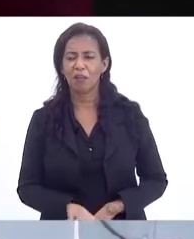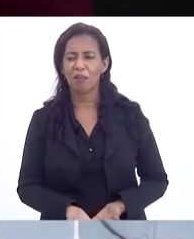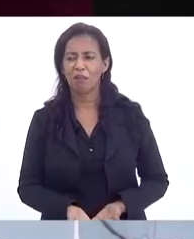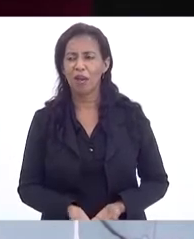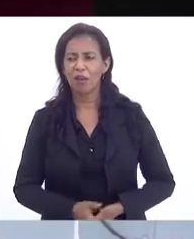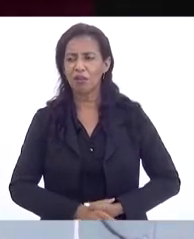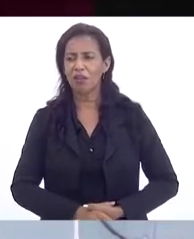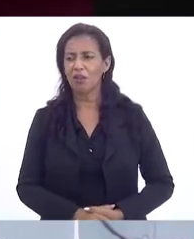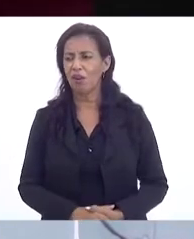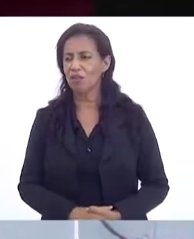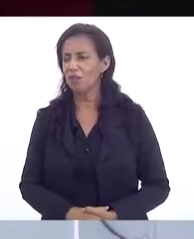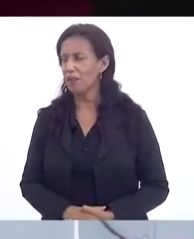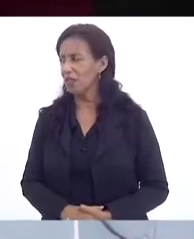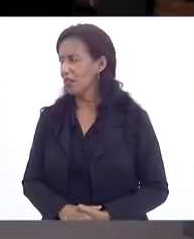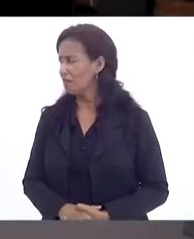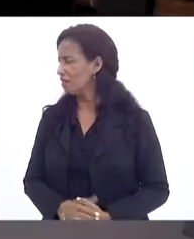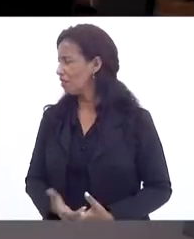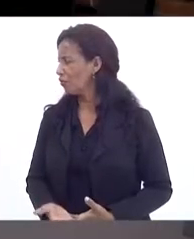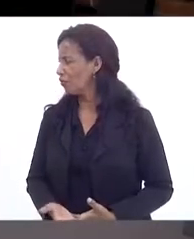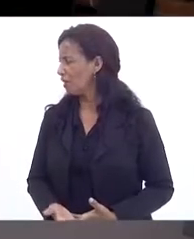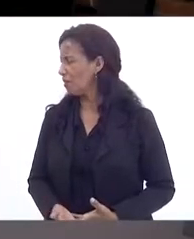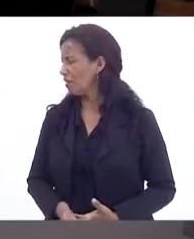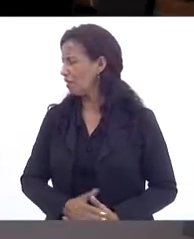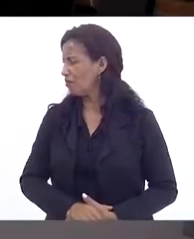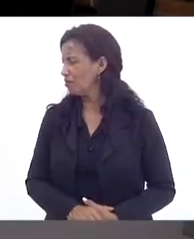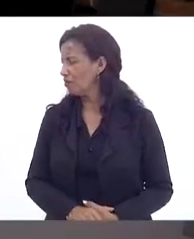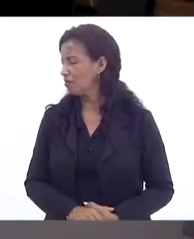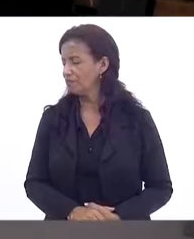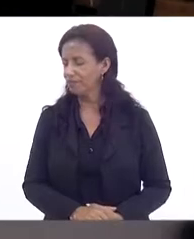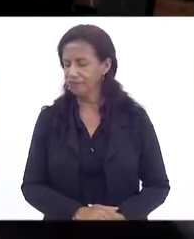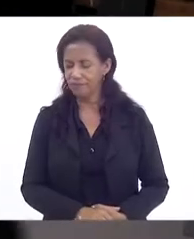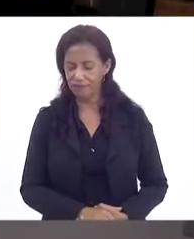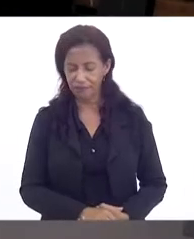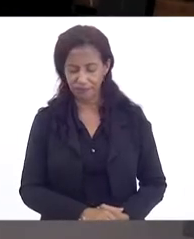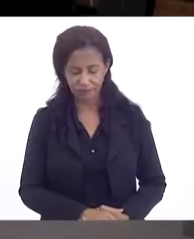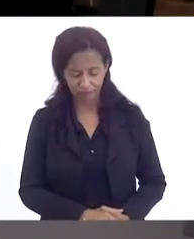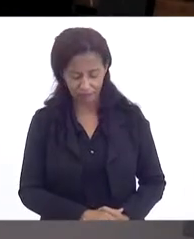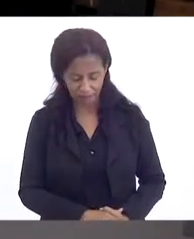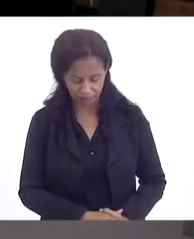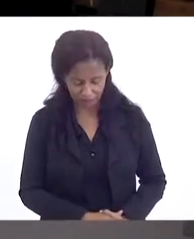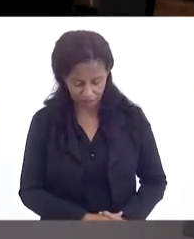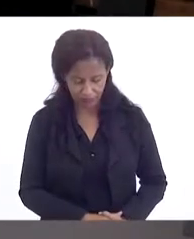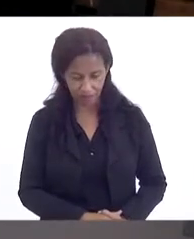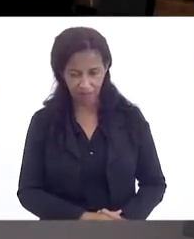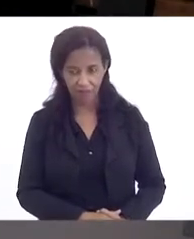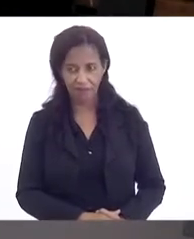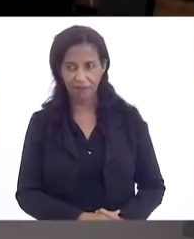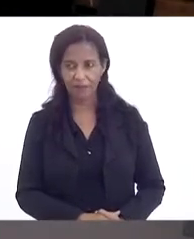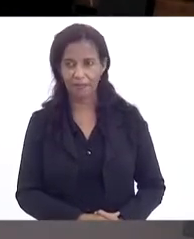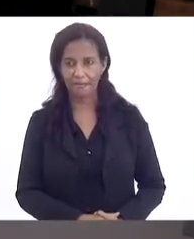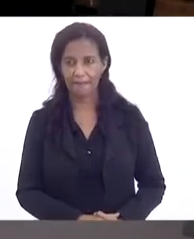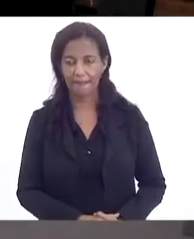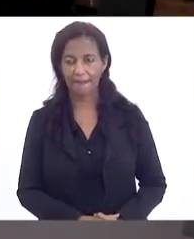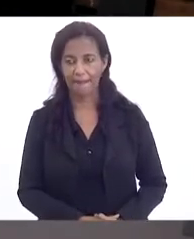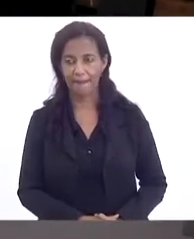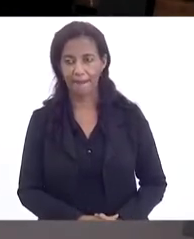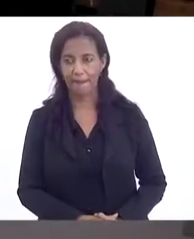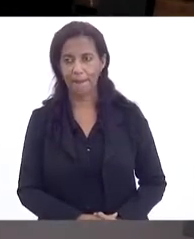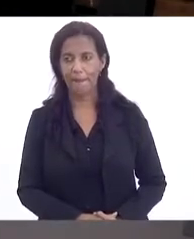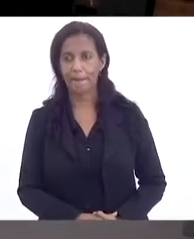Se for para discutir, está encerrado, deputado Chico. Volta na discussão. Quando voltar em votação, retoma a